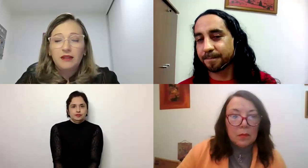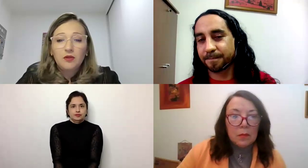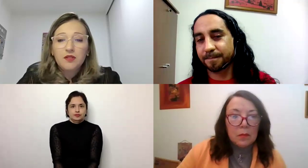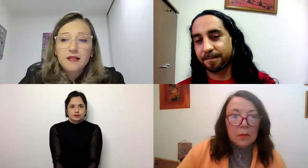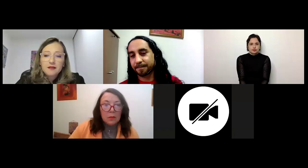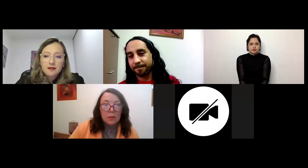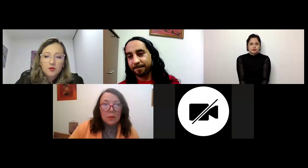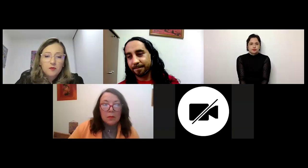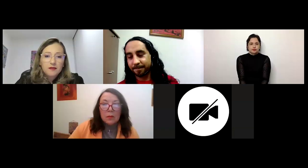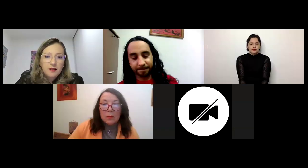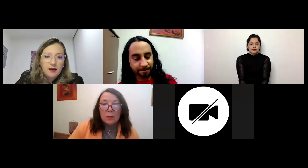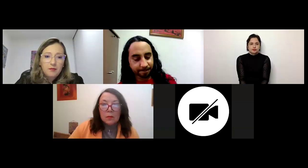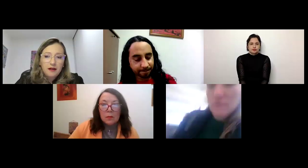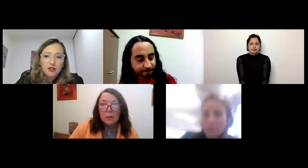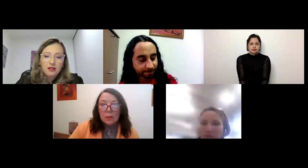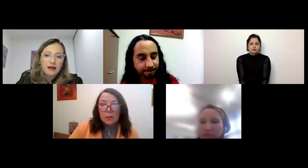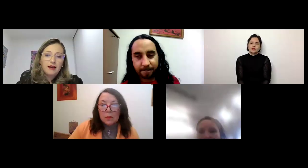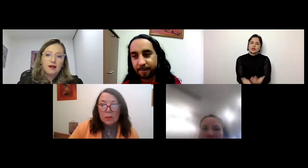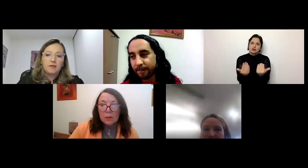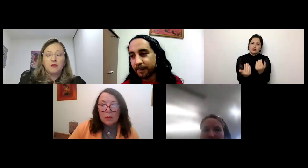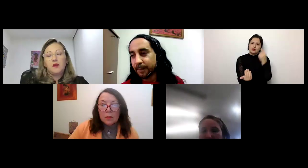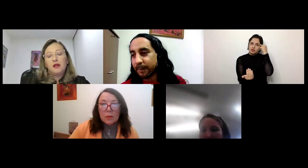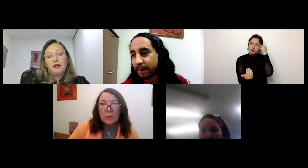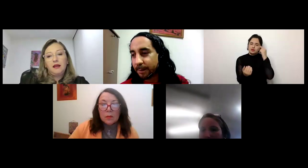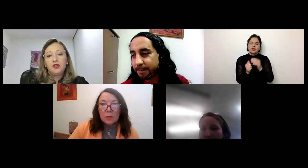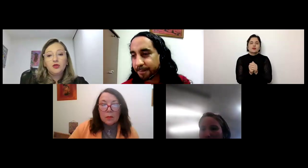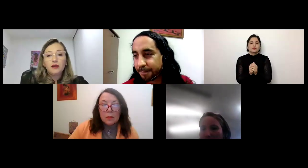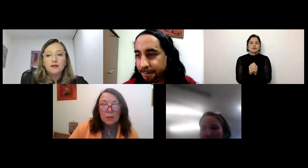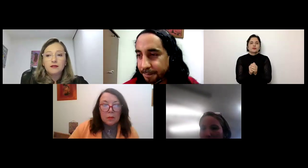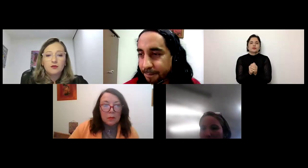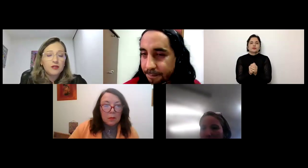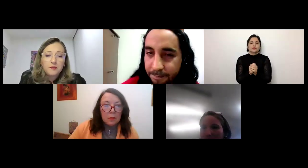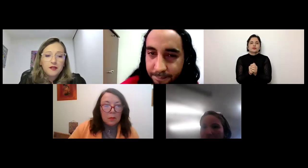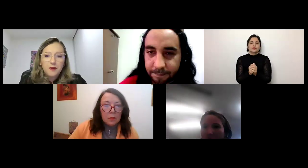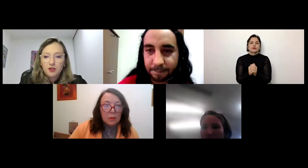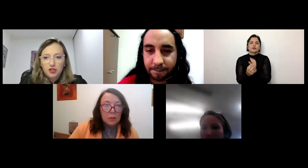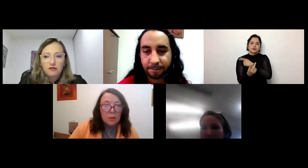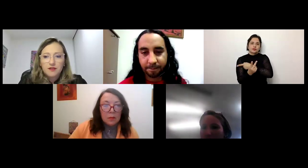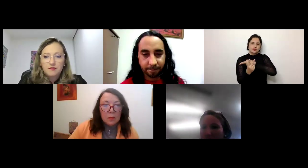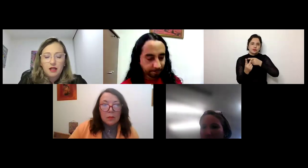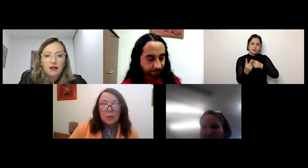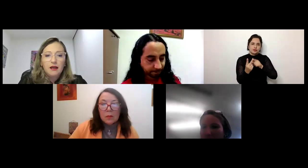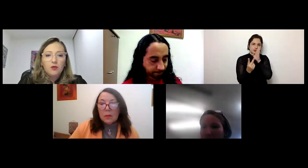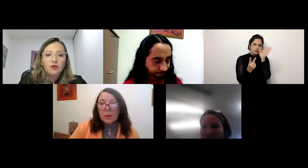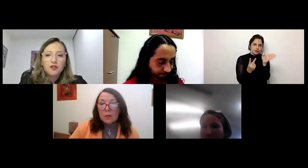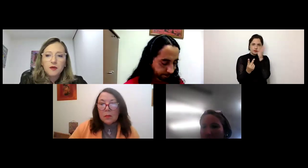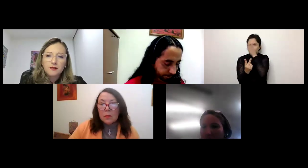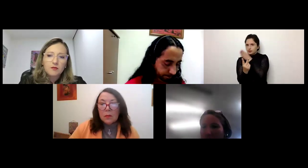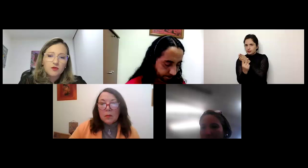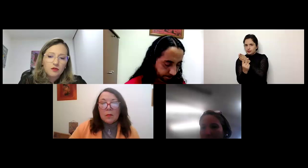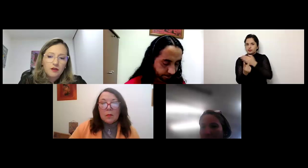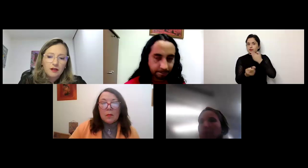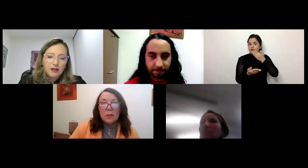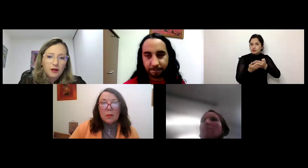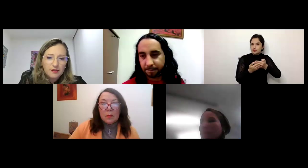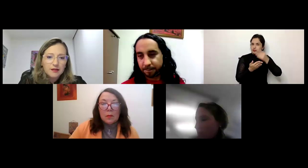Então, nós precisamos pensar a partir de duas perspectivas. Quando nós